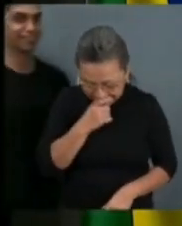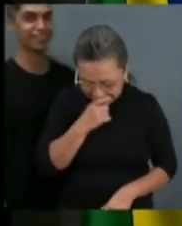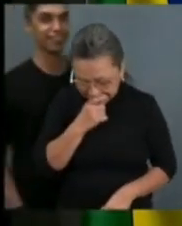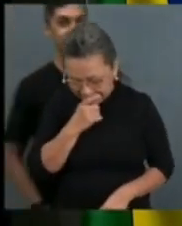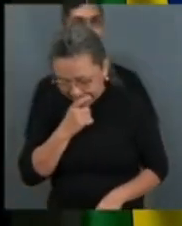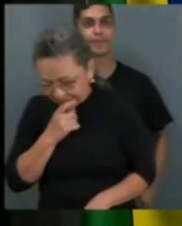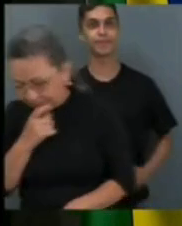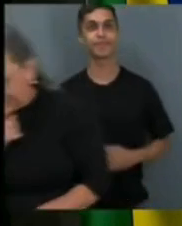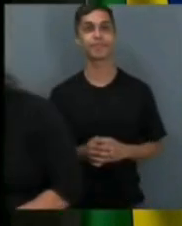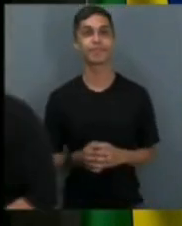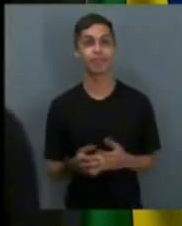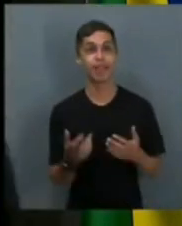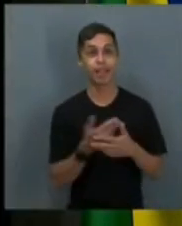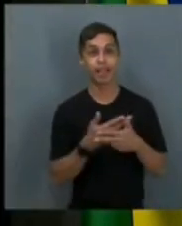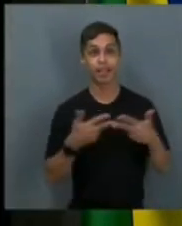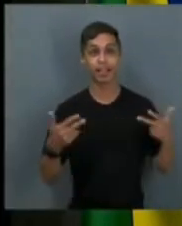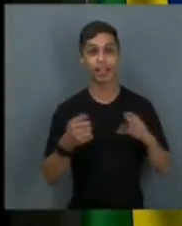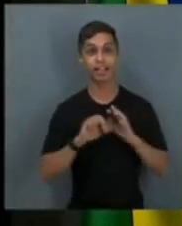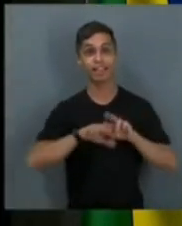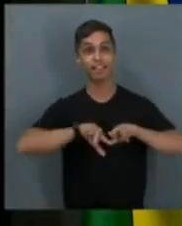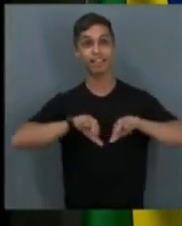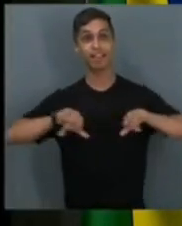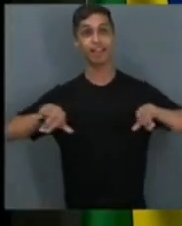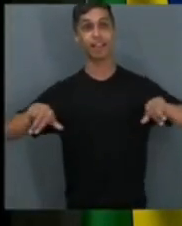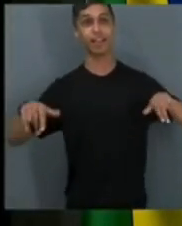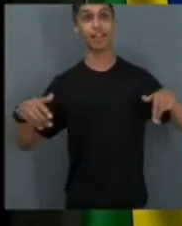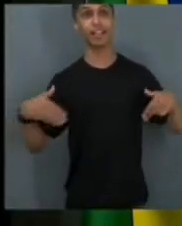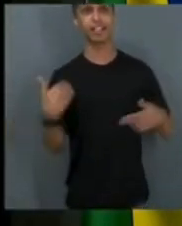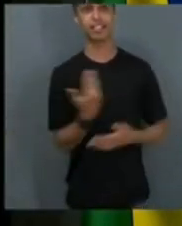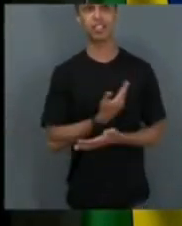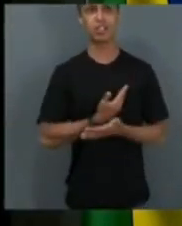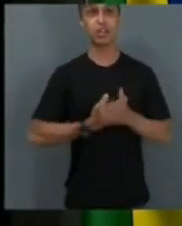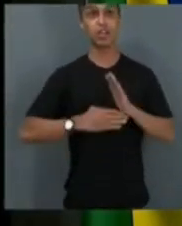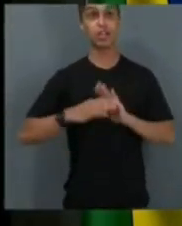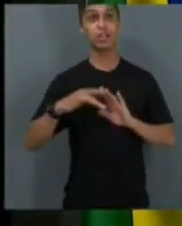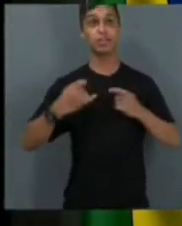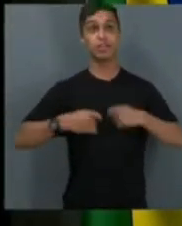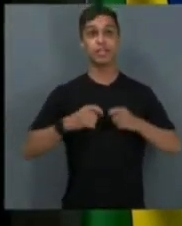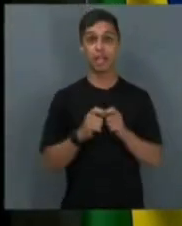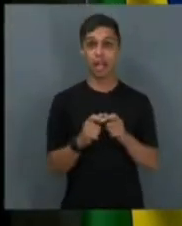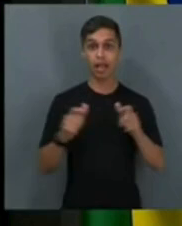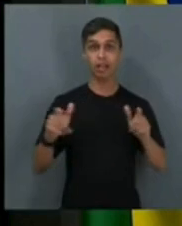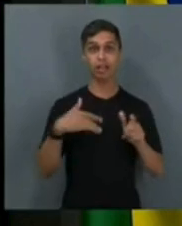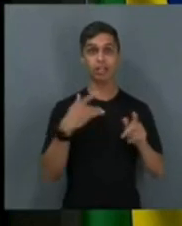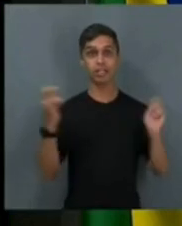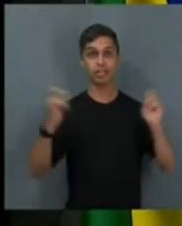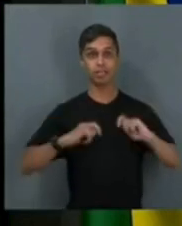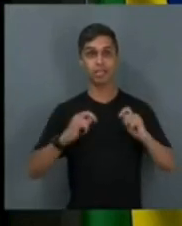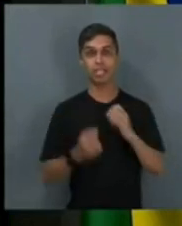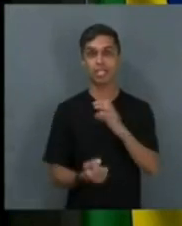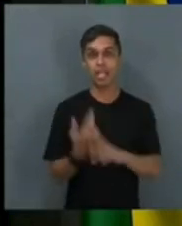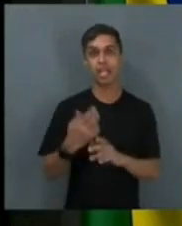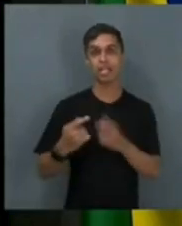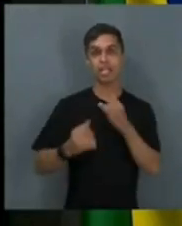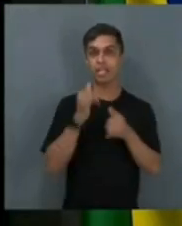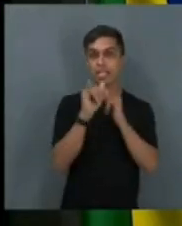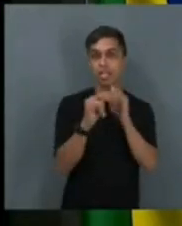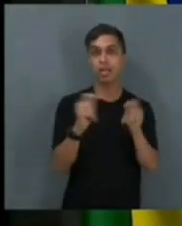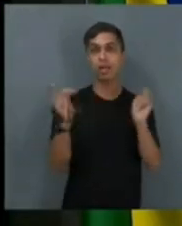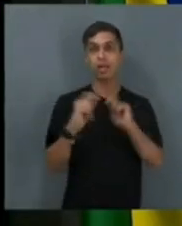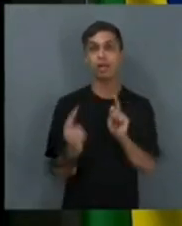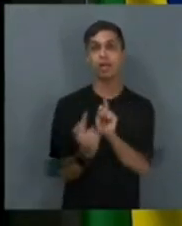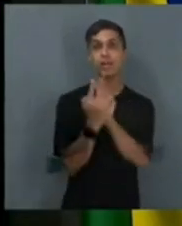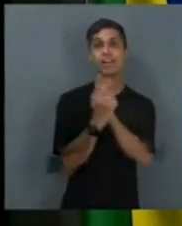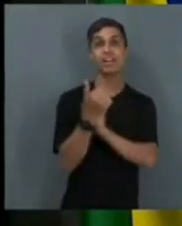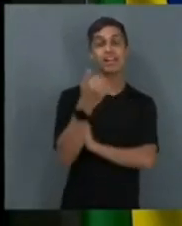qualitativos, há o aspecto quantitativo. Precisamos ampliar nossa capacidade de geração de energia. Poderíamos atender